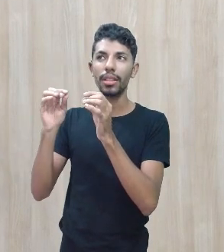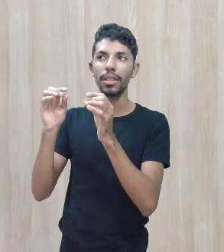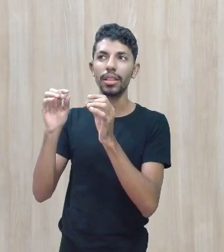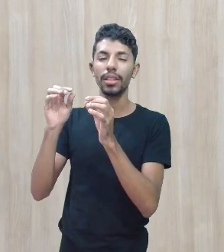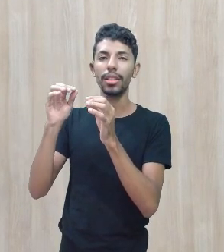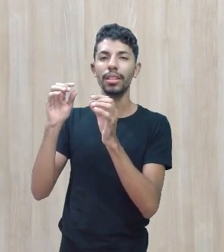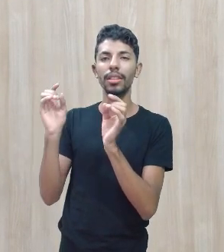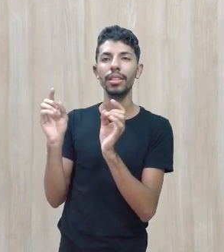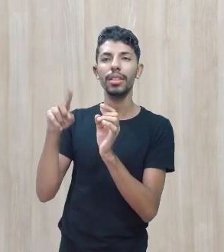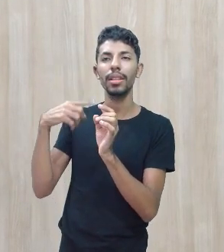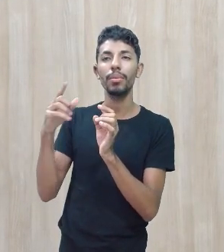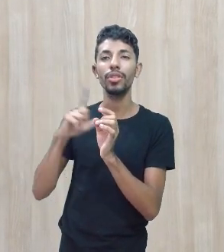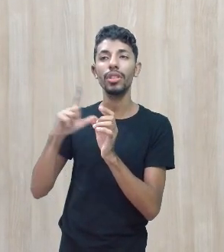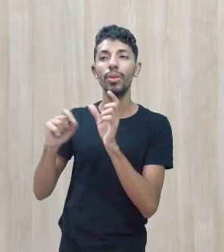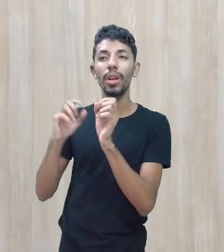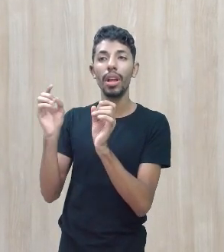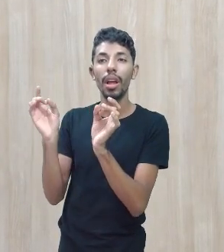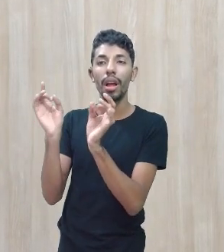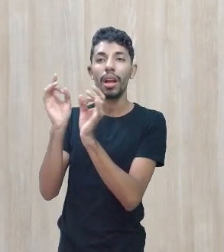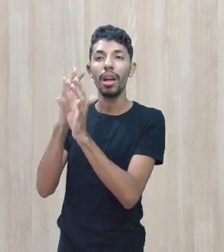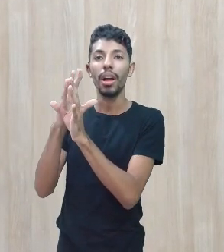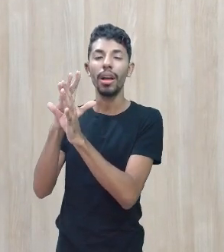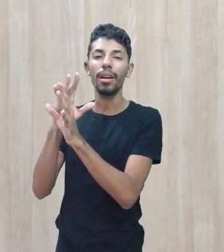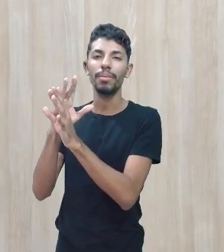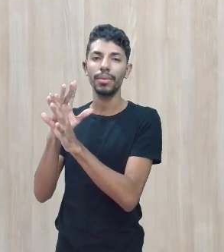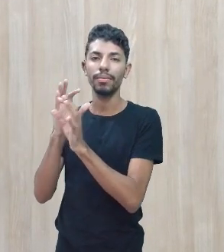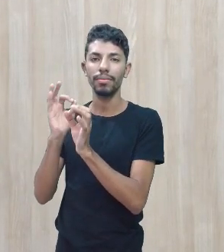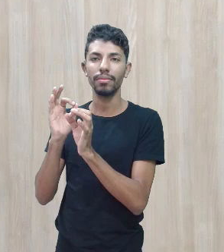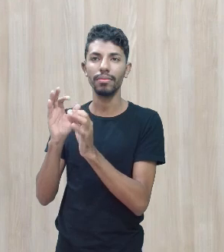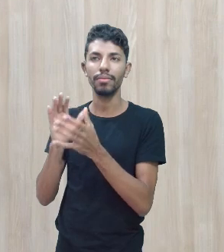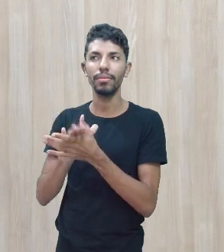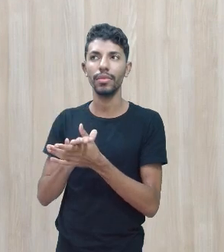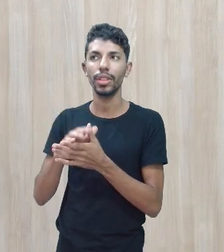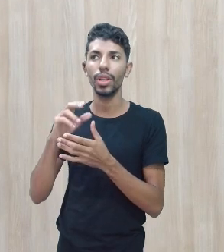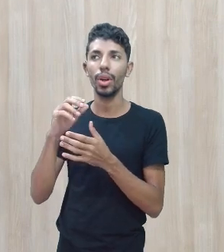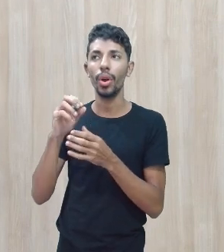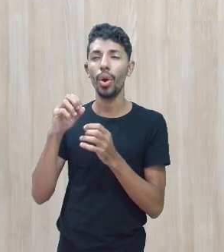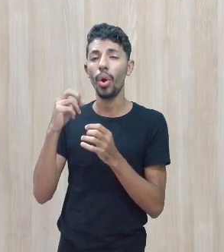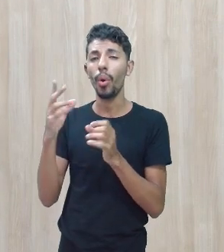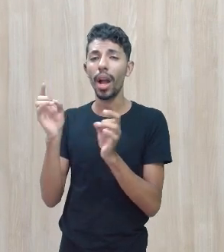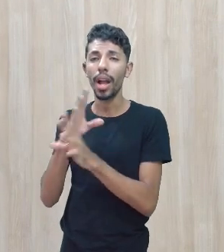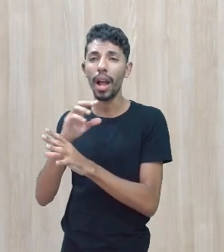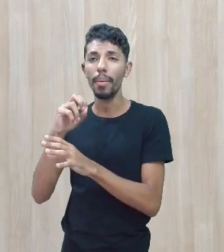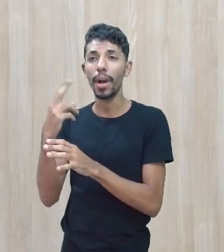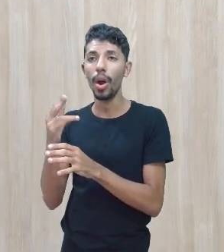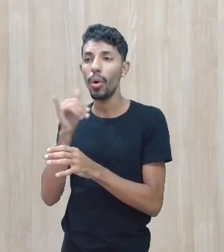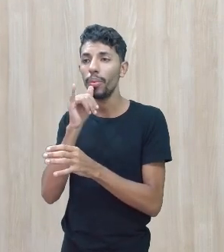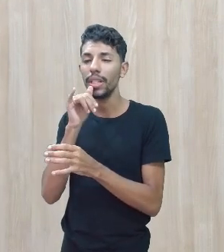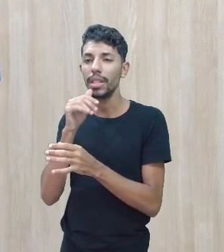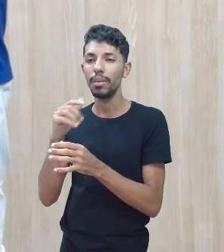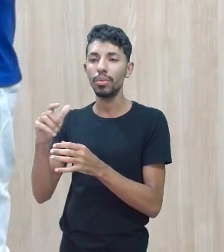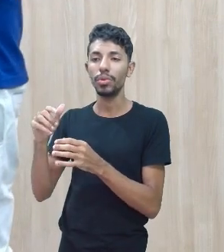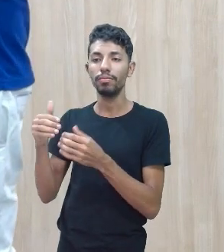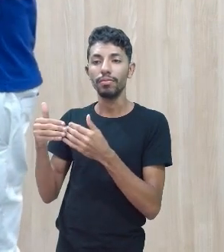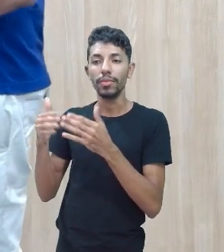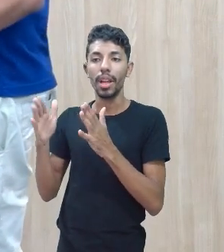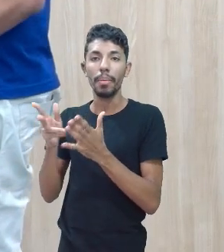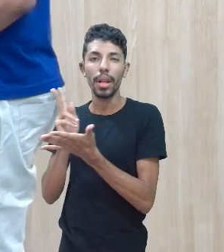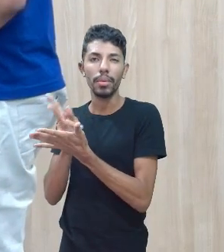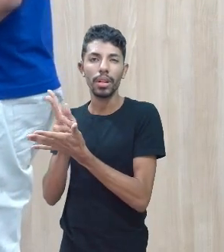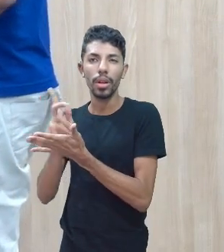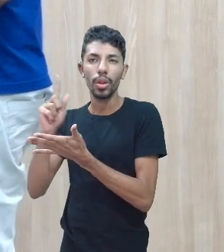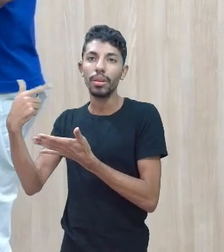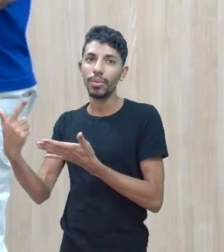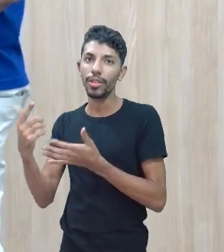desfecho desse clímax e a história acaba ali. Ou acaba ali, ou deixa em aberto para uma parte 2. Né? No caso de um